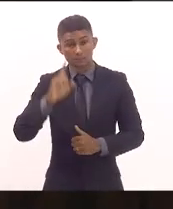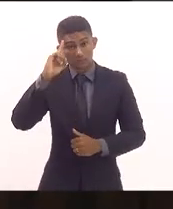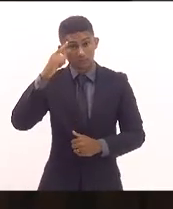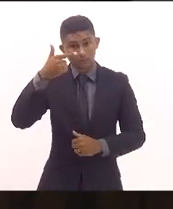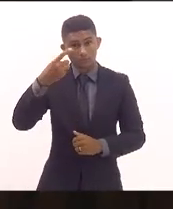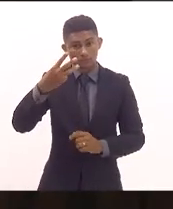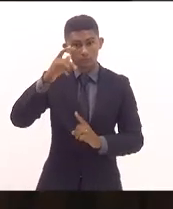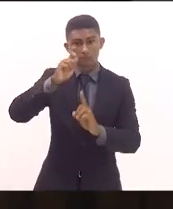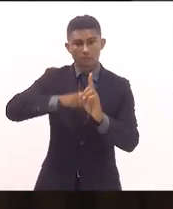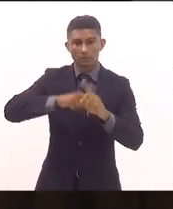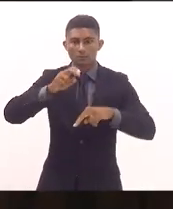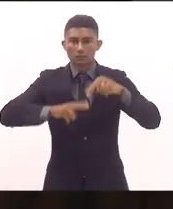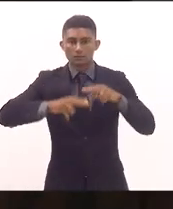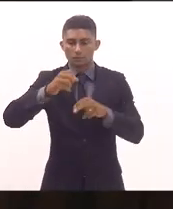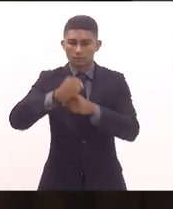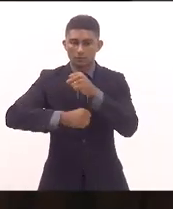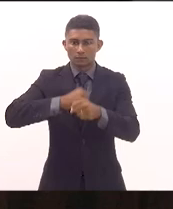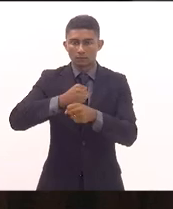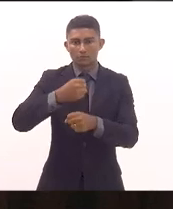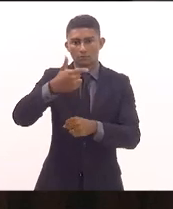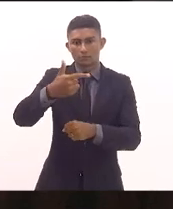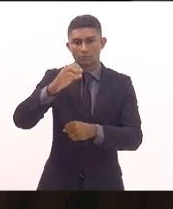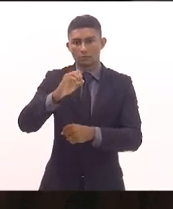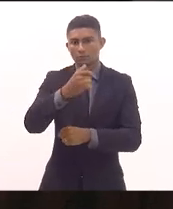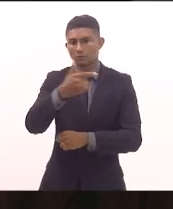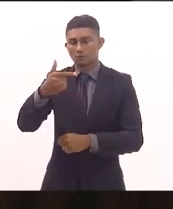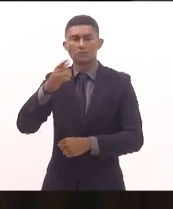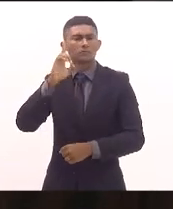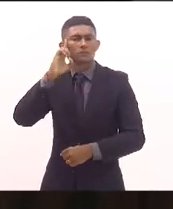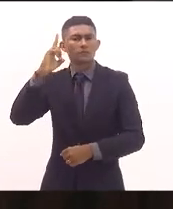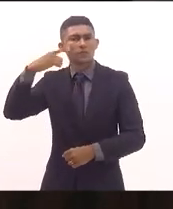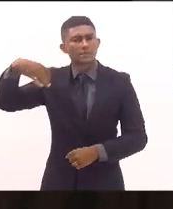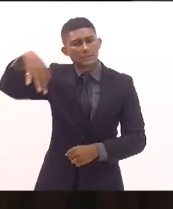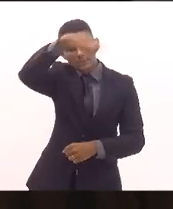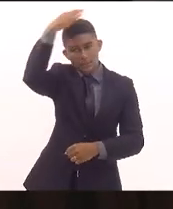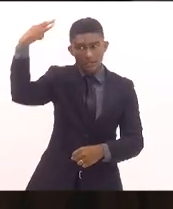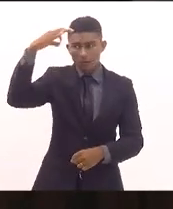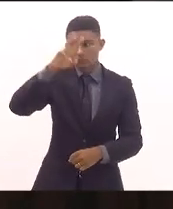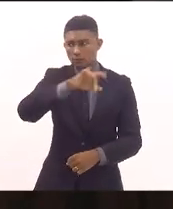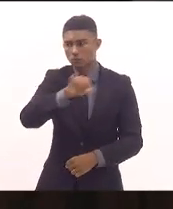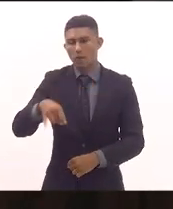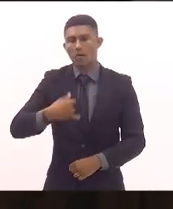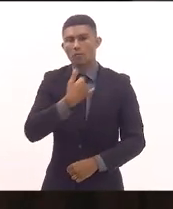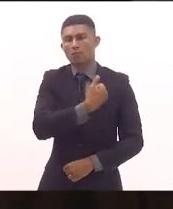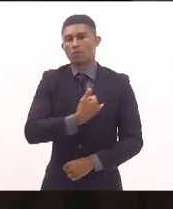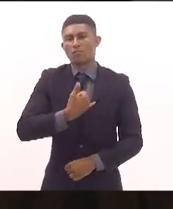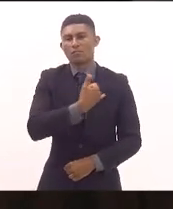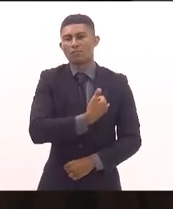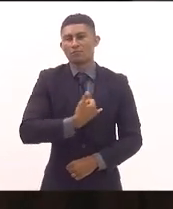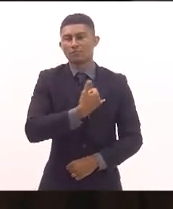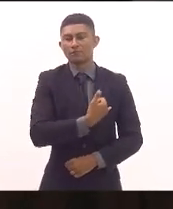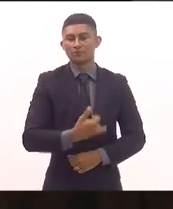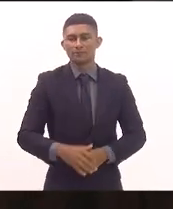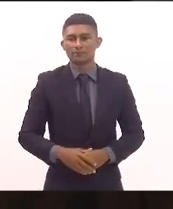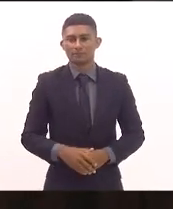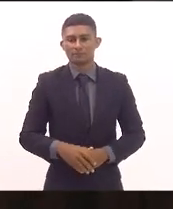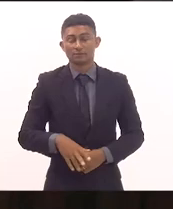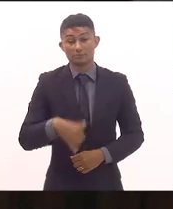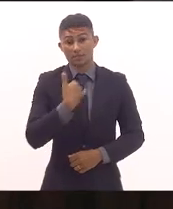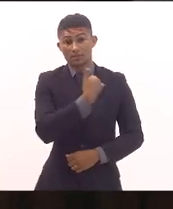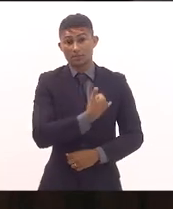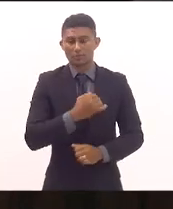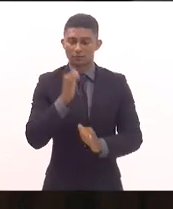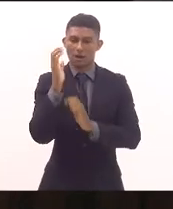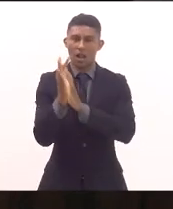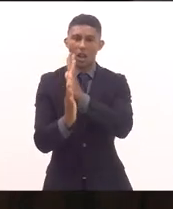23 de julho de 2022, dia de São João. São João, acende a fogueira do